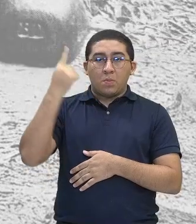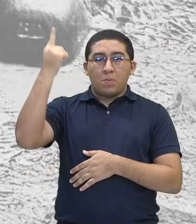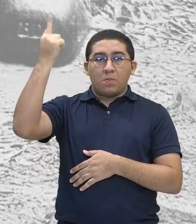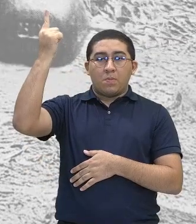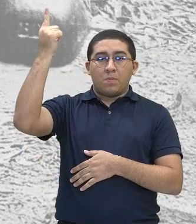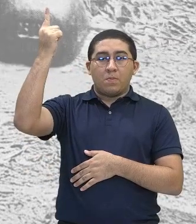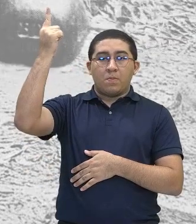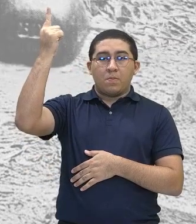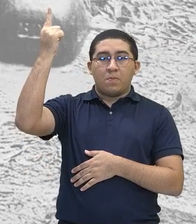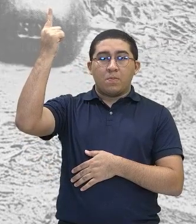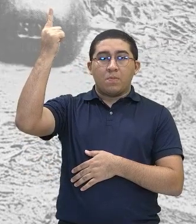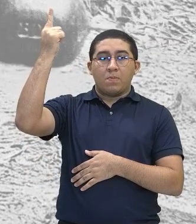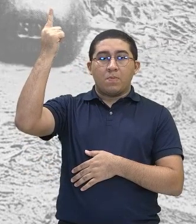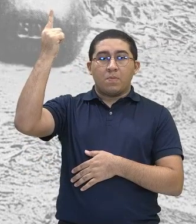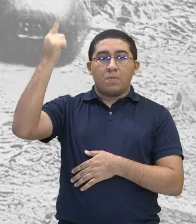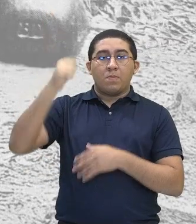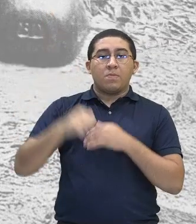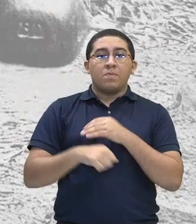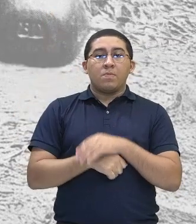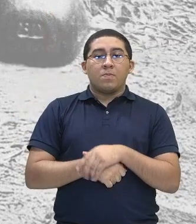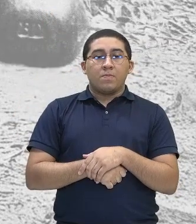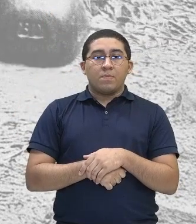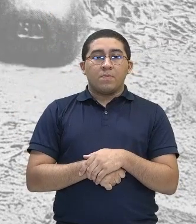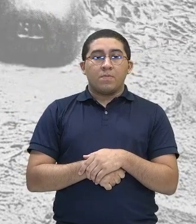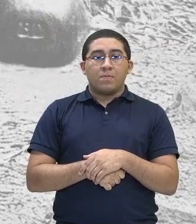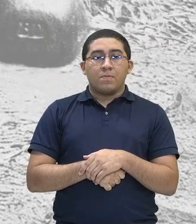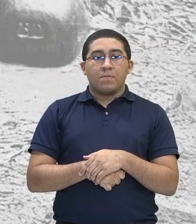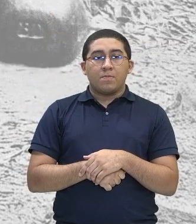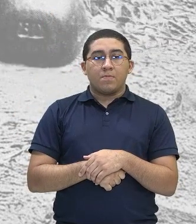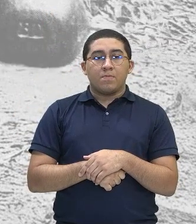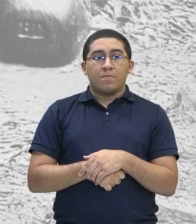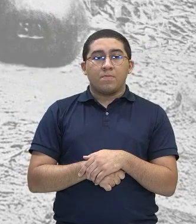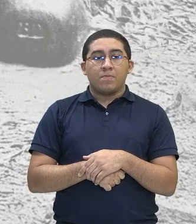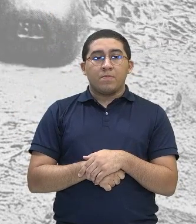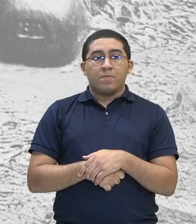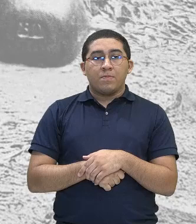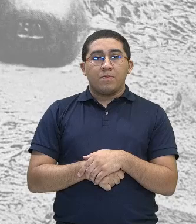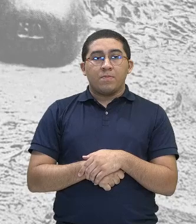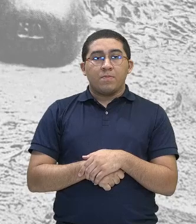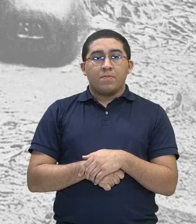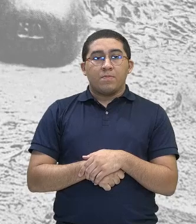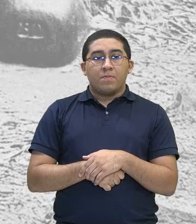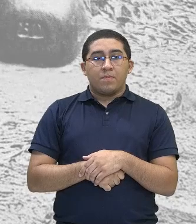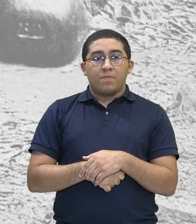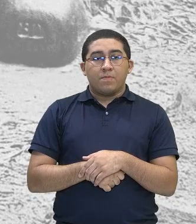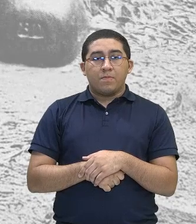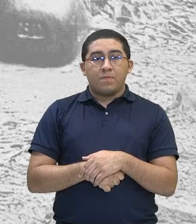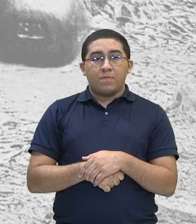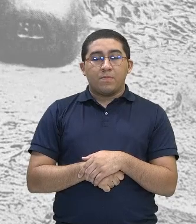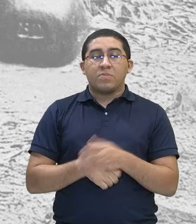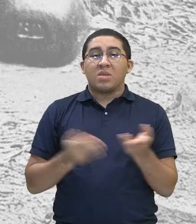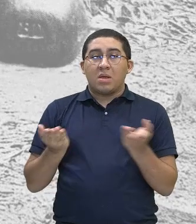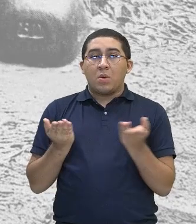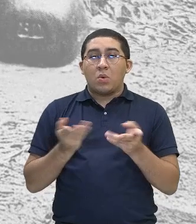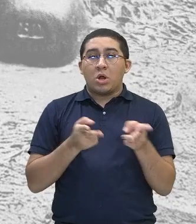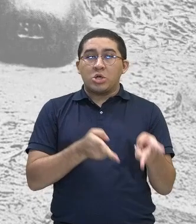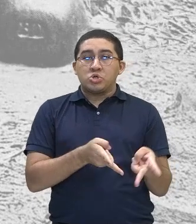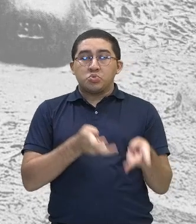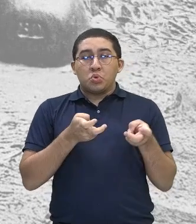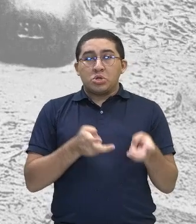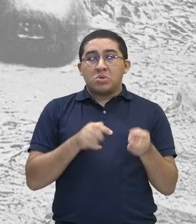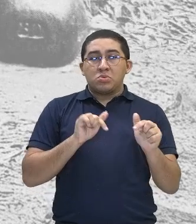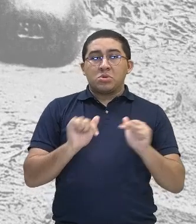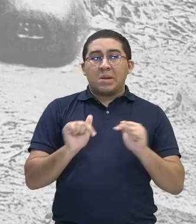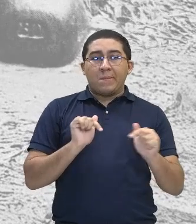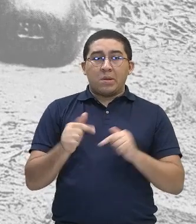pressão que ocasiona aí a biopirataria. E a gente vai falar agora sobre a exploração do trabalho simples. O que é